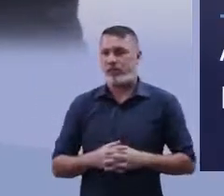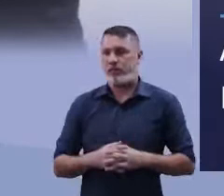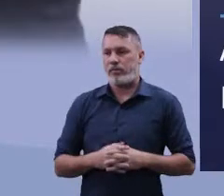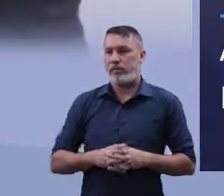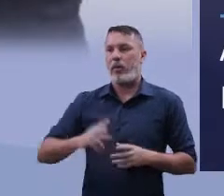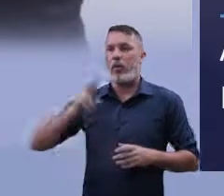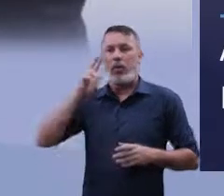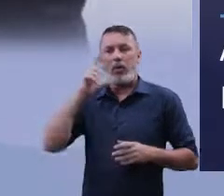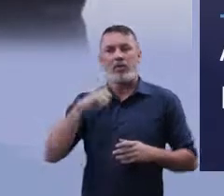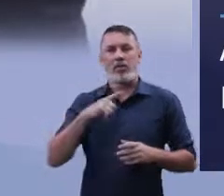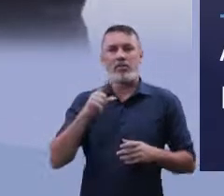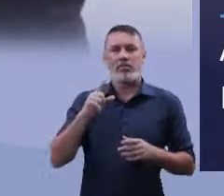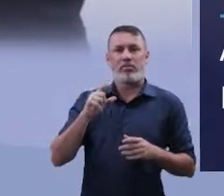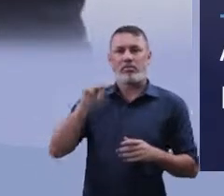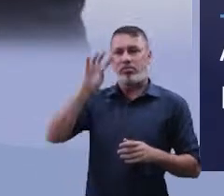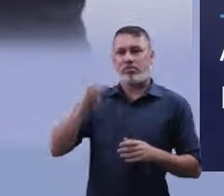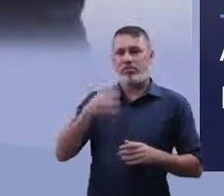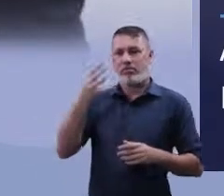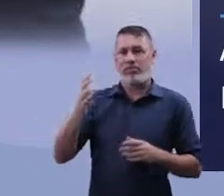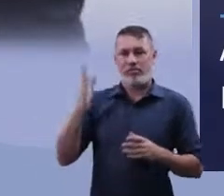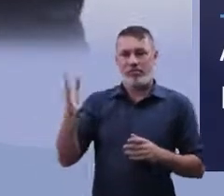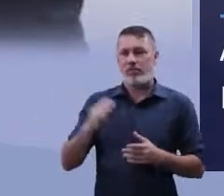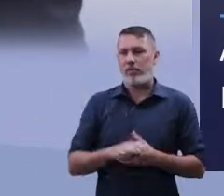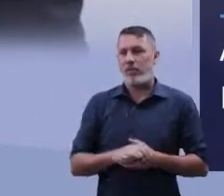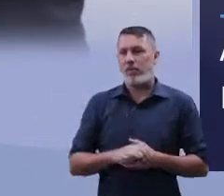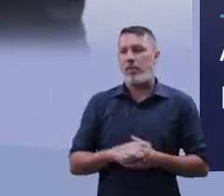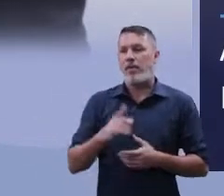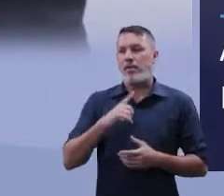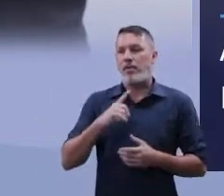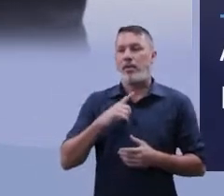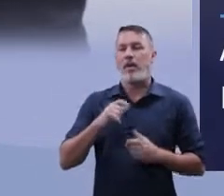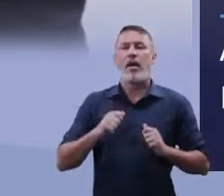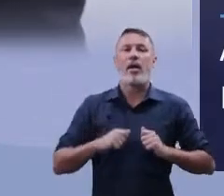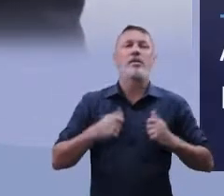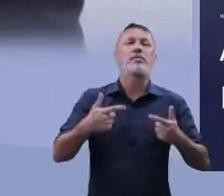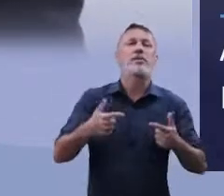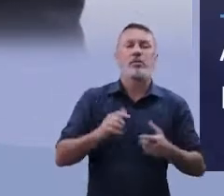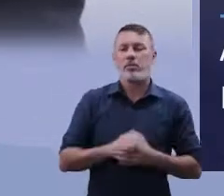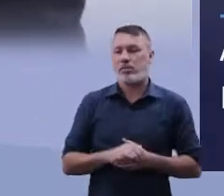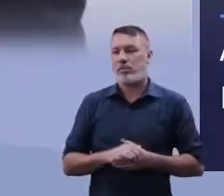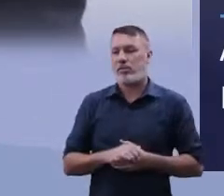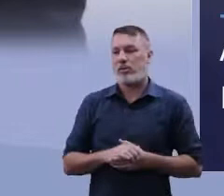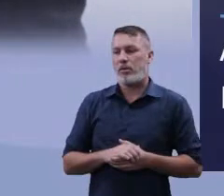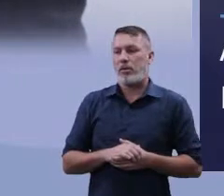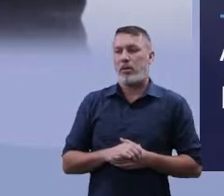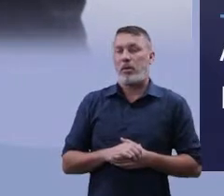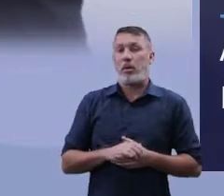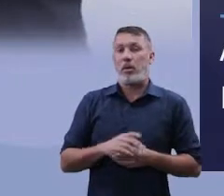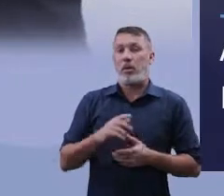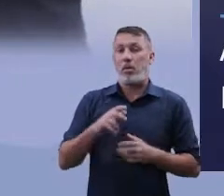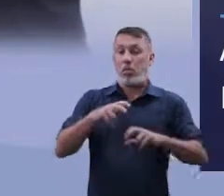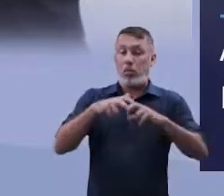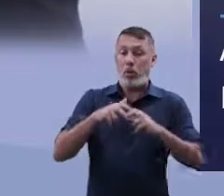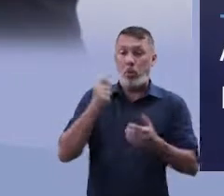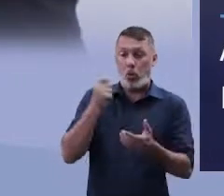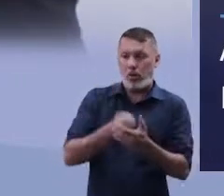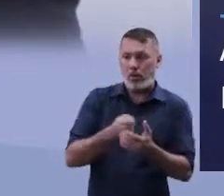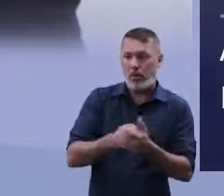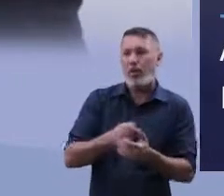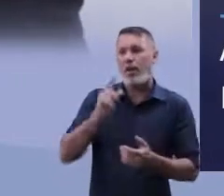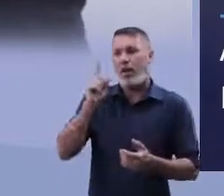dever, age por puro respeito à lei moral. Conforme o dever, age por interesse